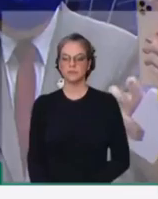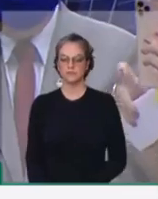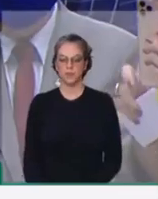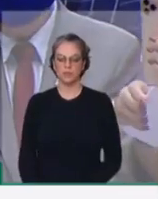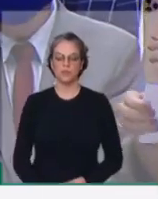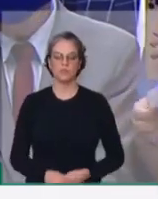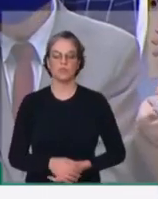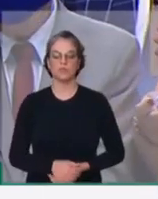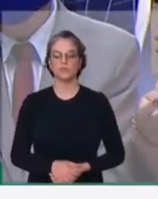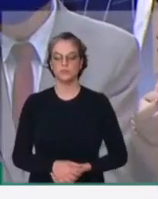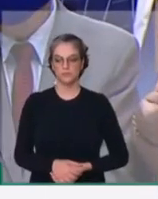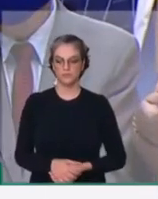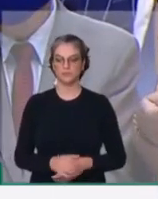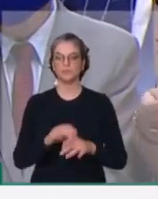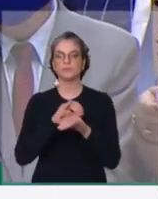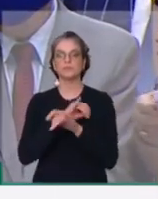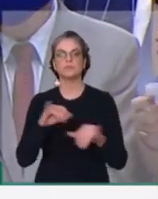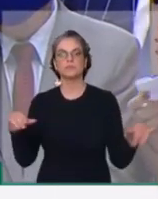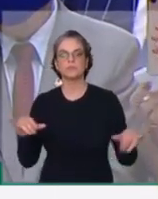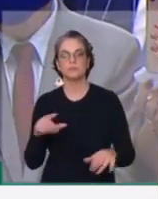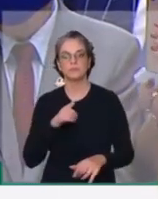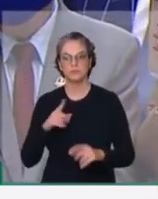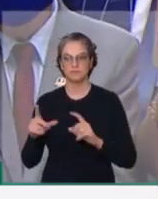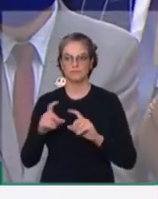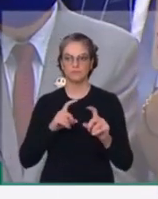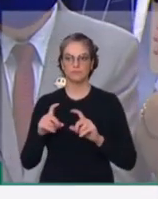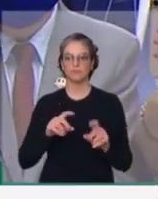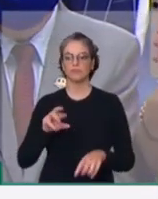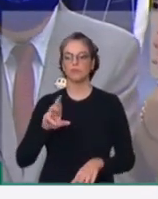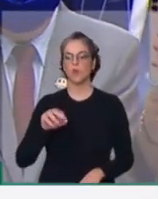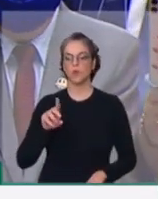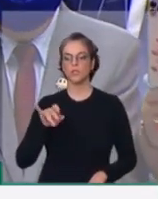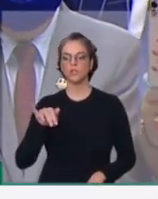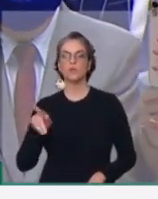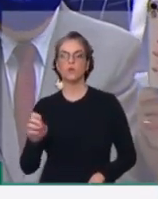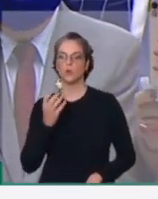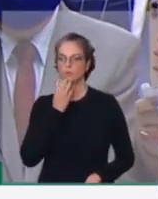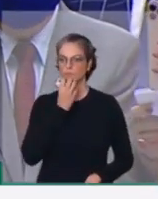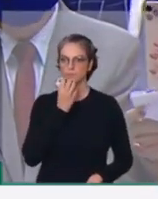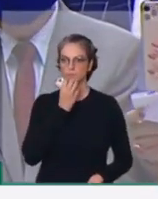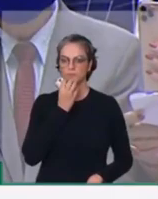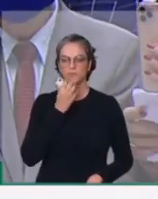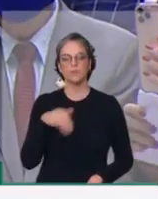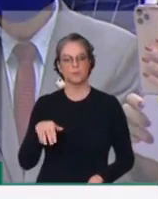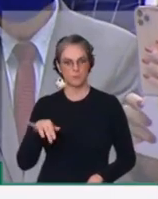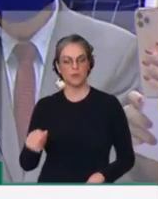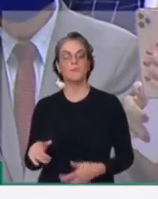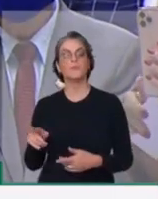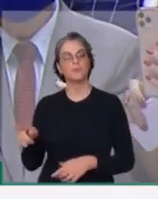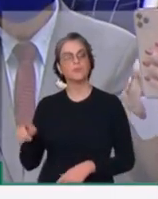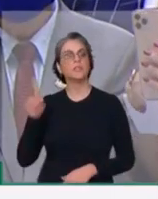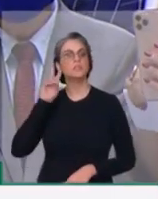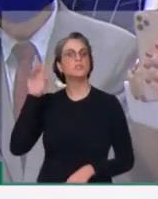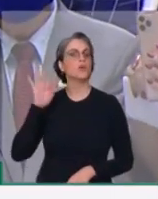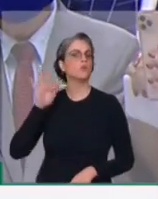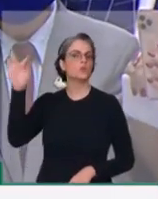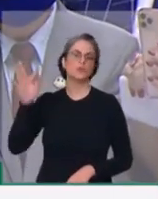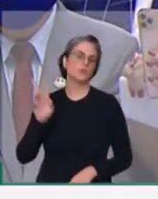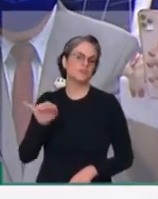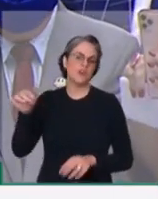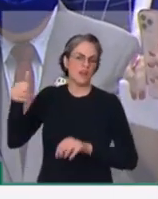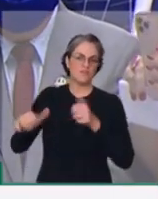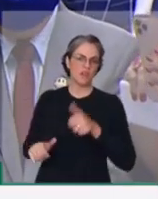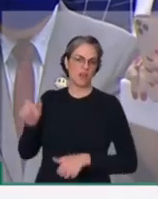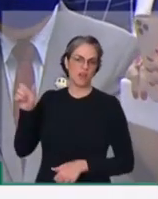Quero também registrar a gestão do deputado Rodrigo Maia. A história irá julgar o seu